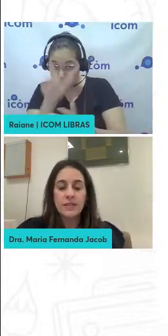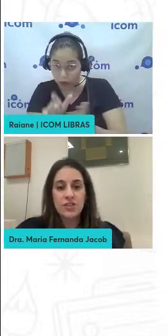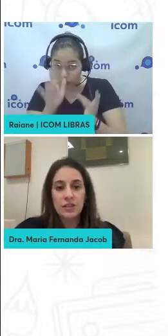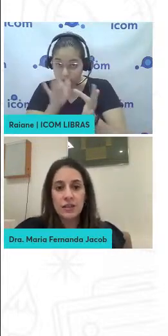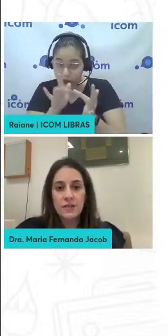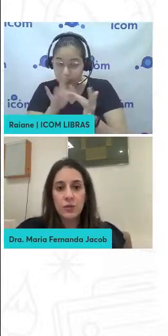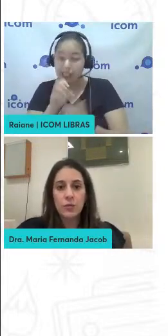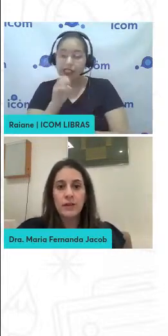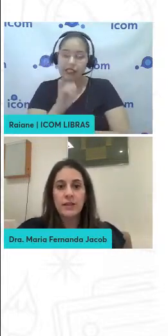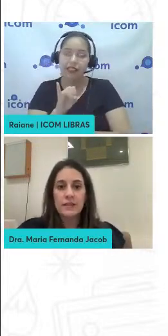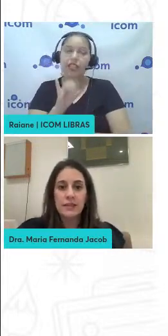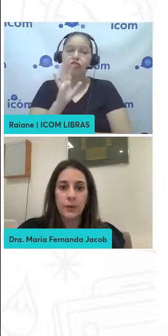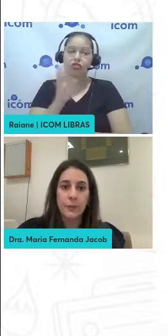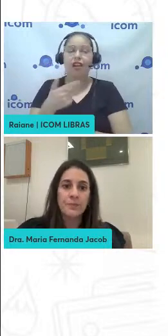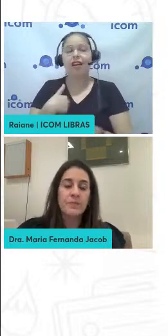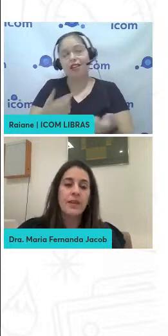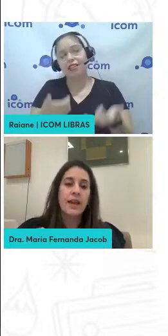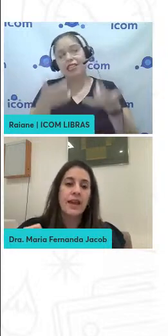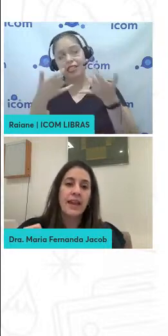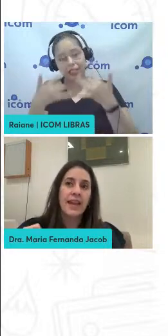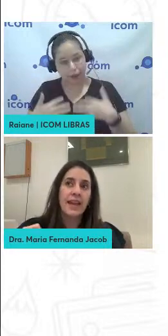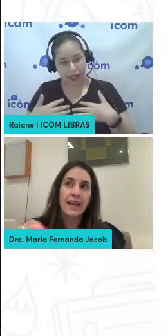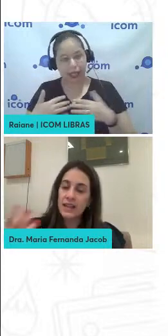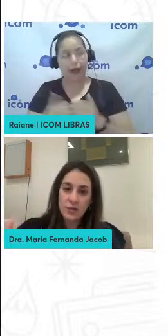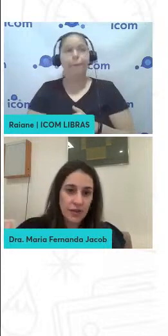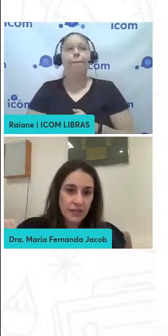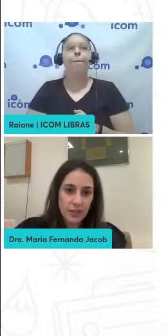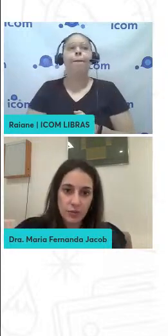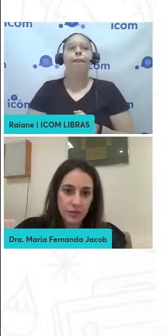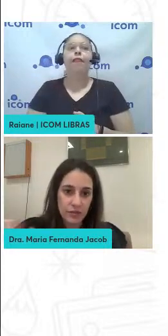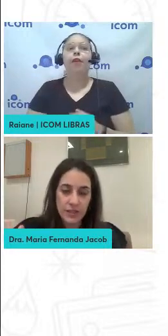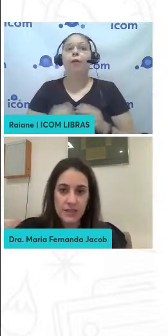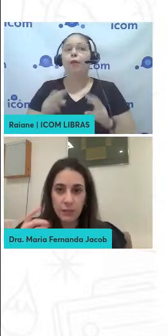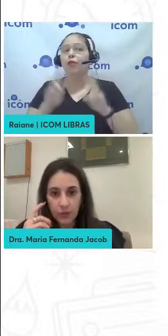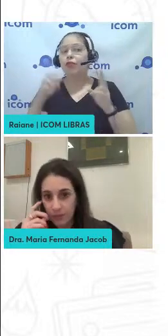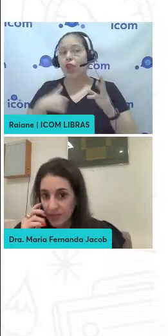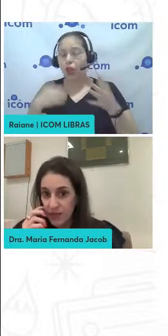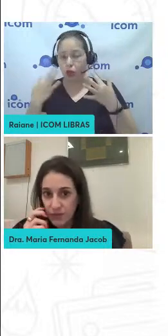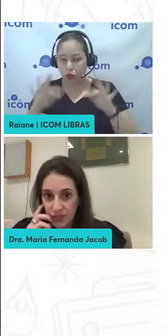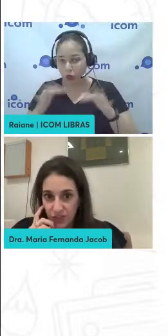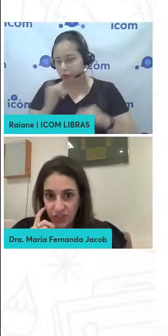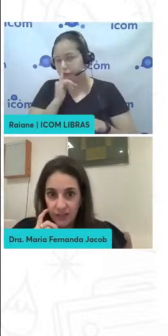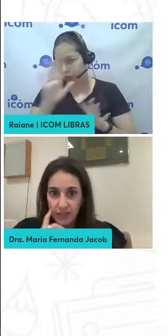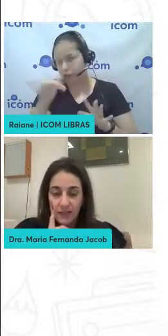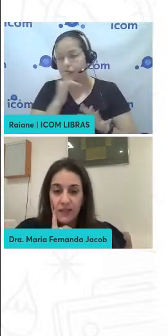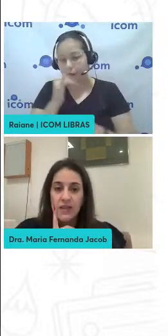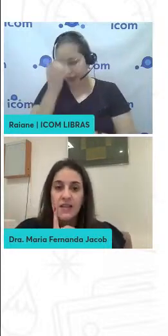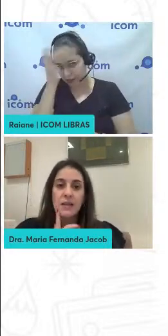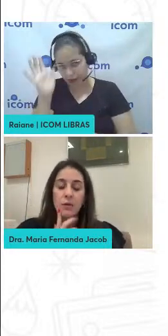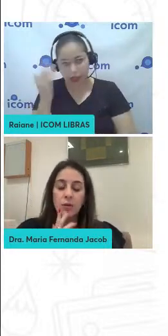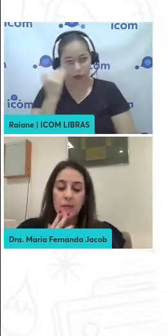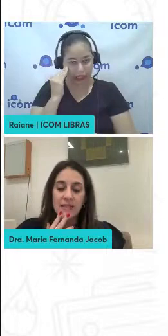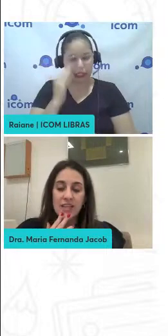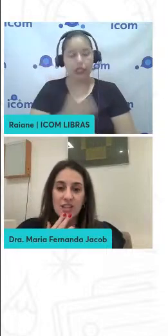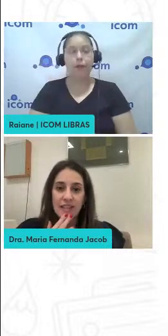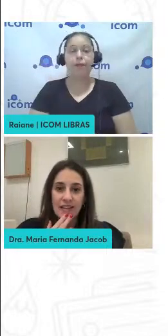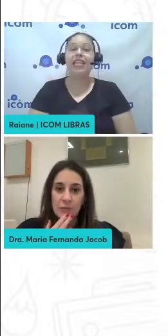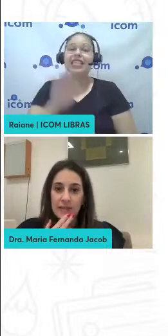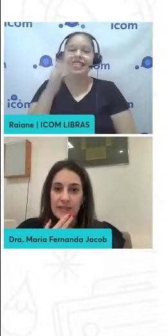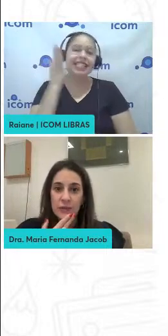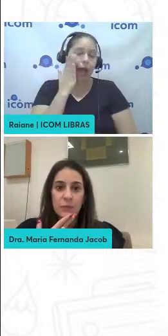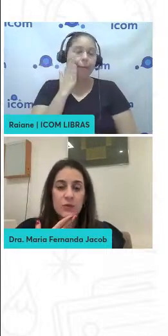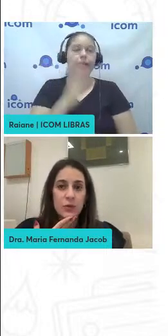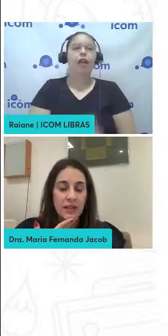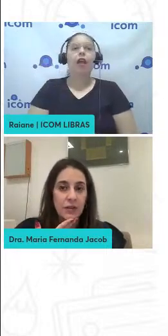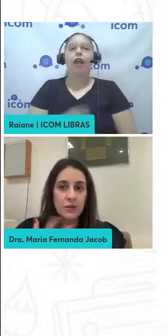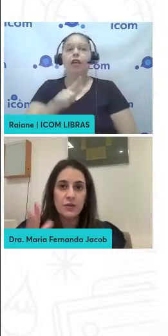Se é um paciente que traz alguma questão relacionada à dor, eu vou dar exemplo que é mais fácil da gente entender. Sabe quando o paciente traz